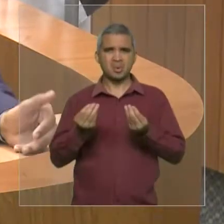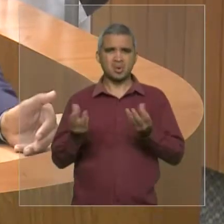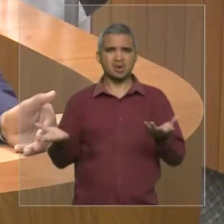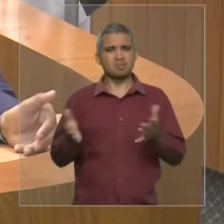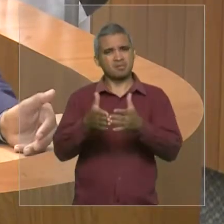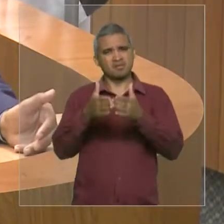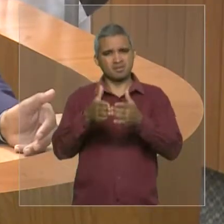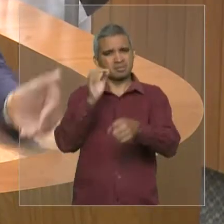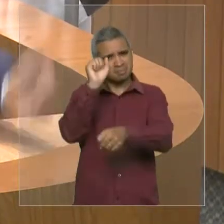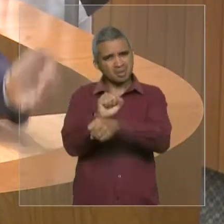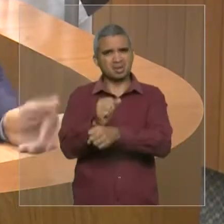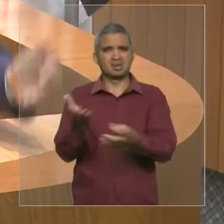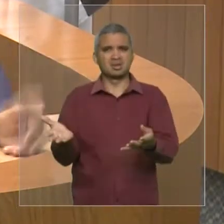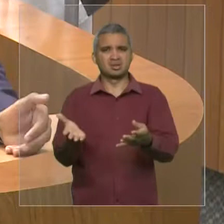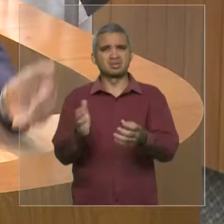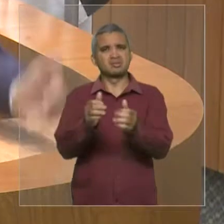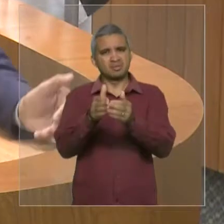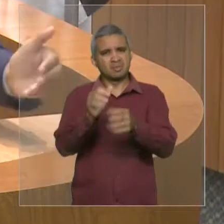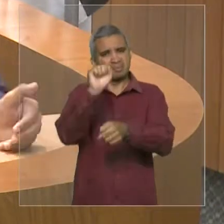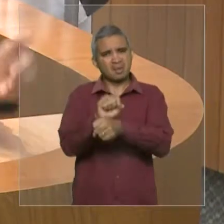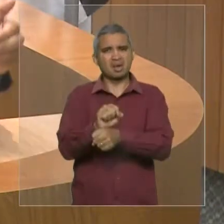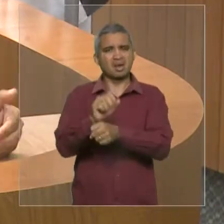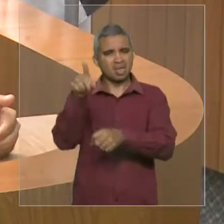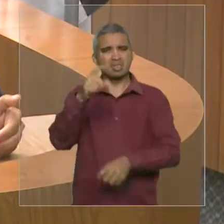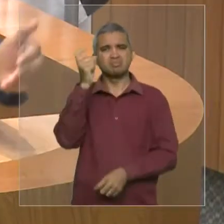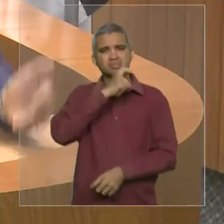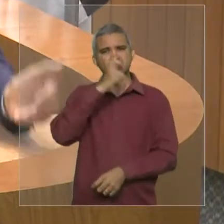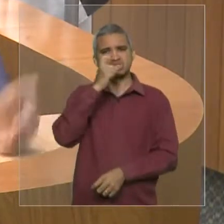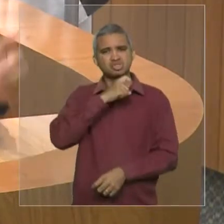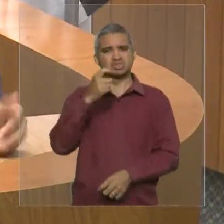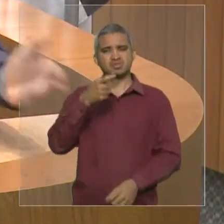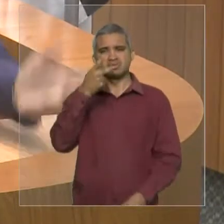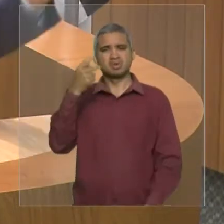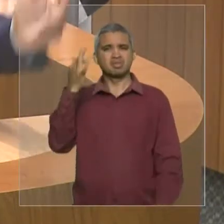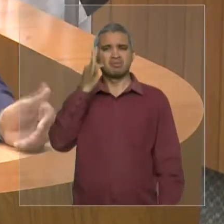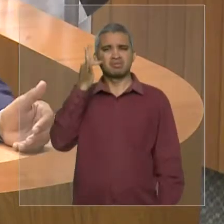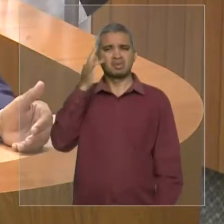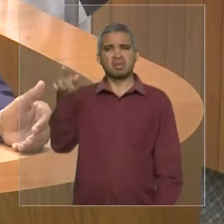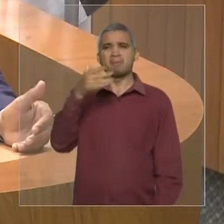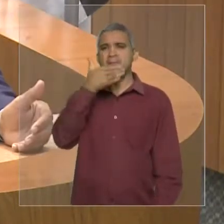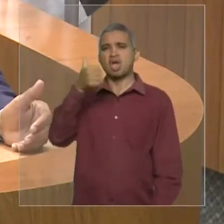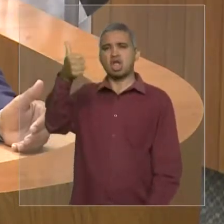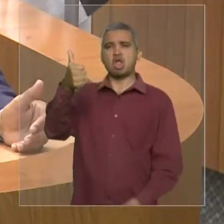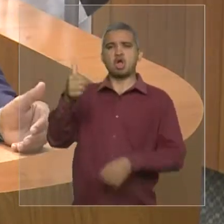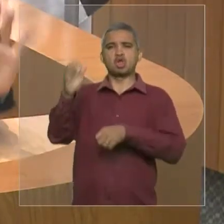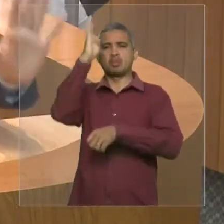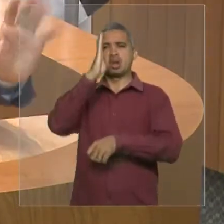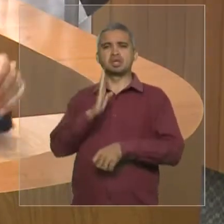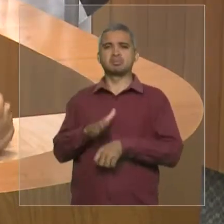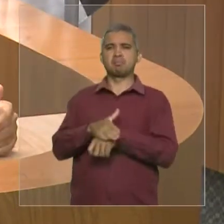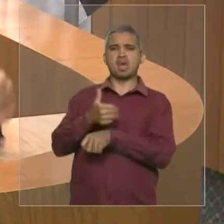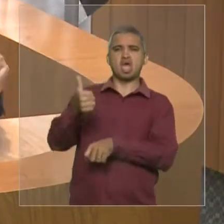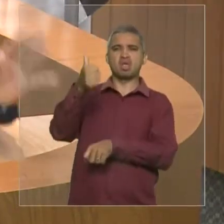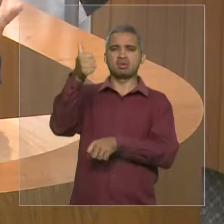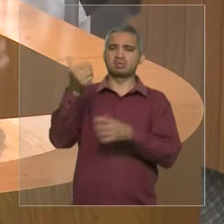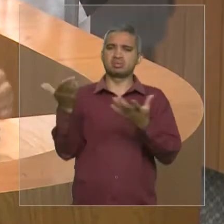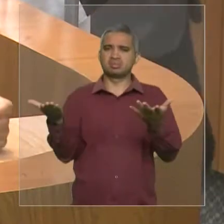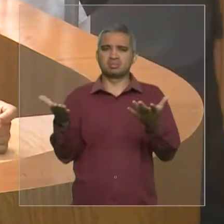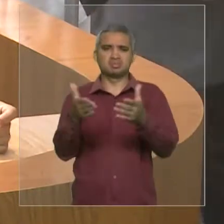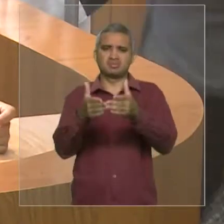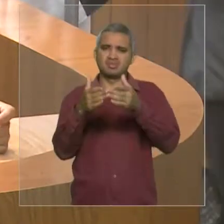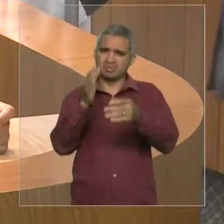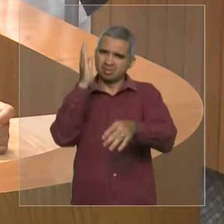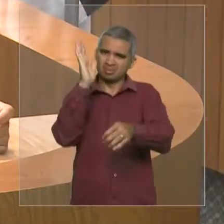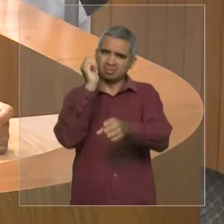é mentira. É mentira do governador que gasta dinheiro público para fazer a própria propaganda. Mas vamos lá. Relato da